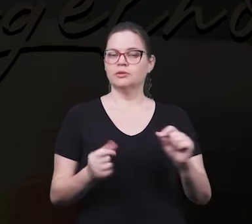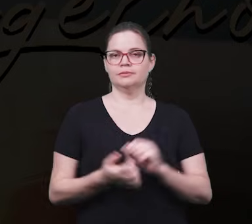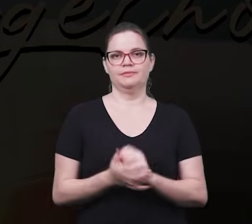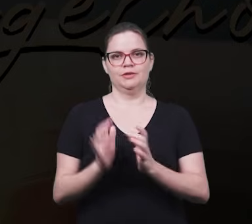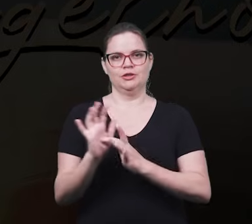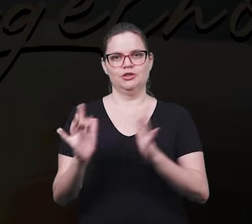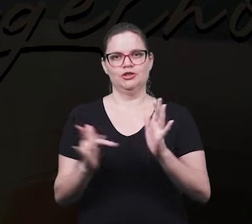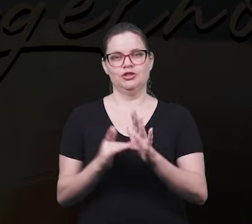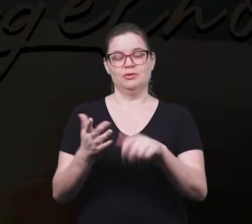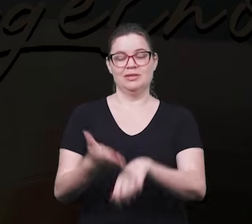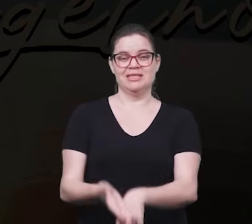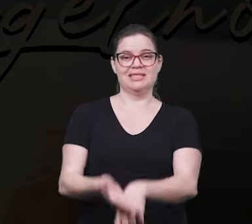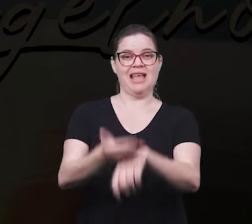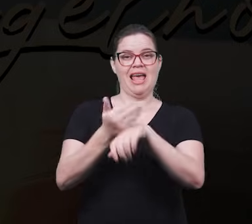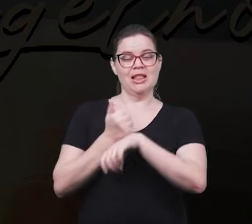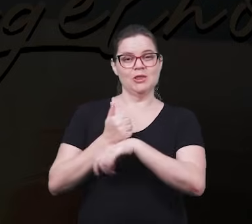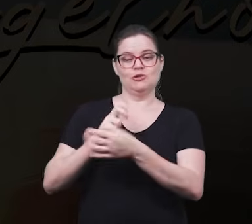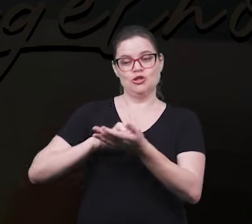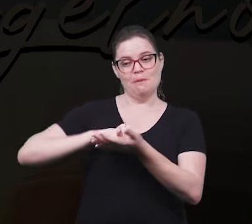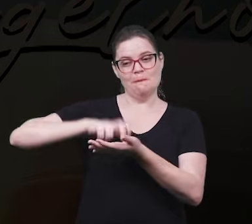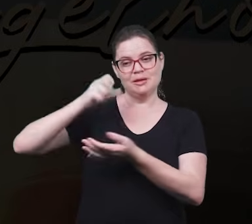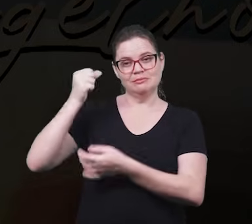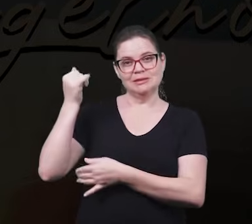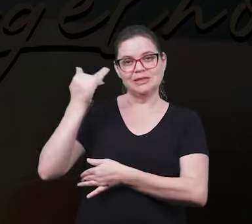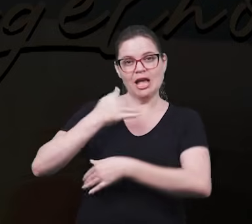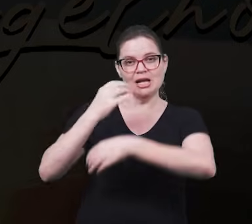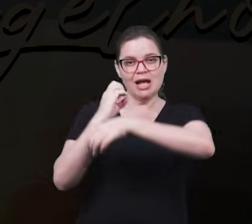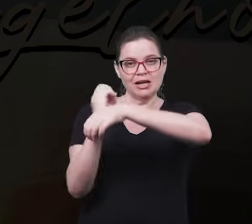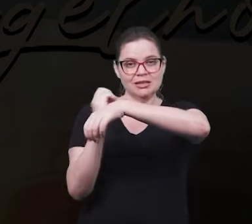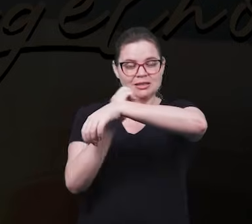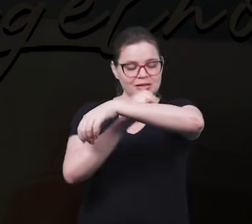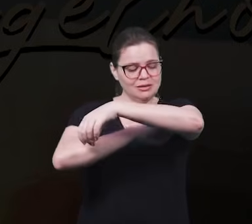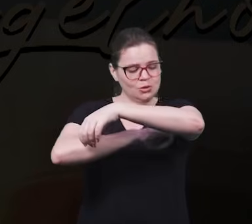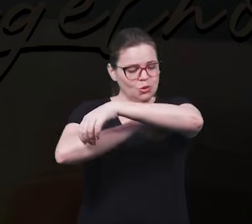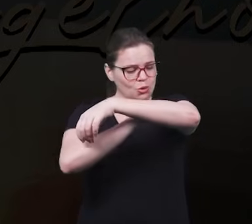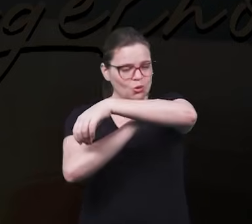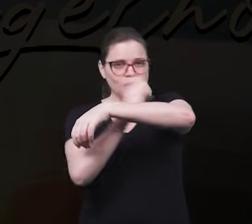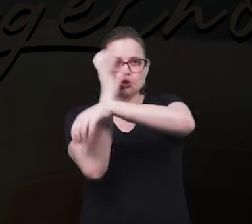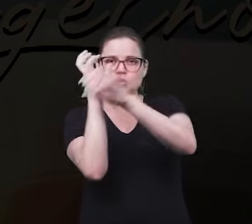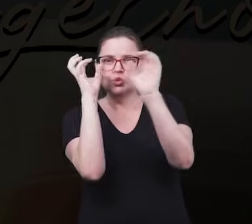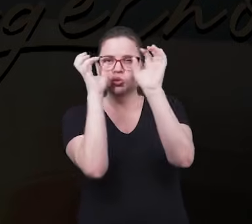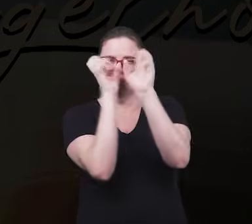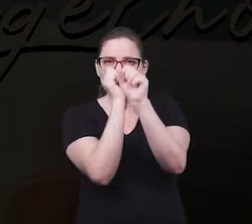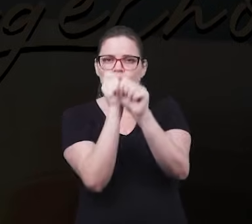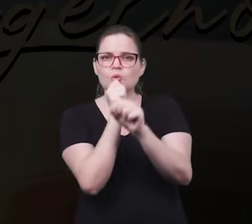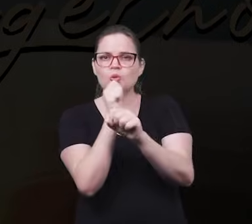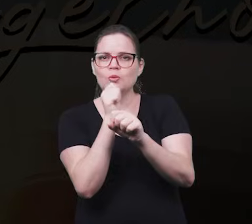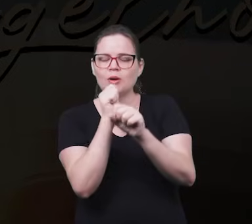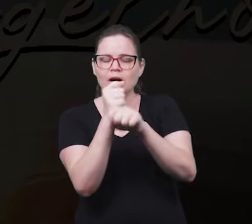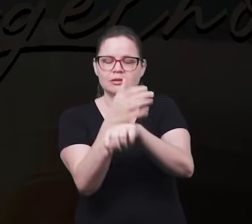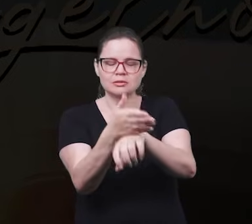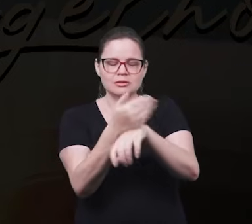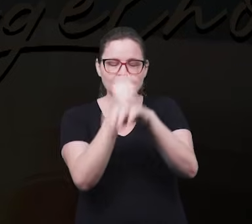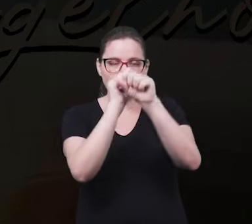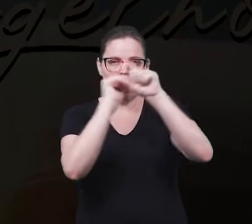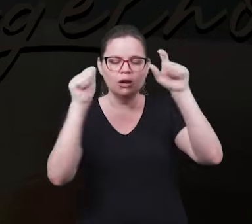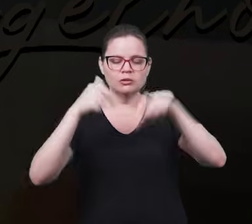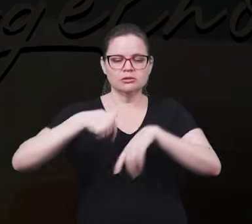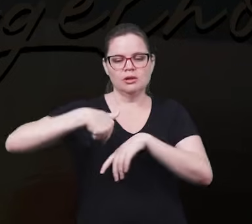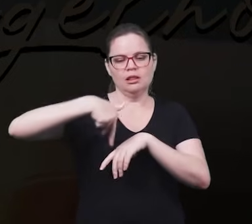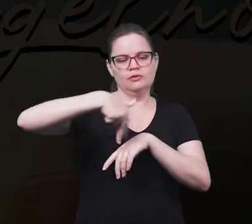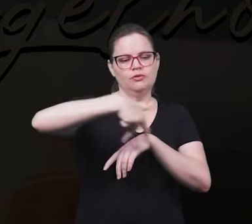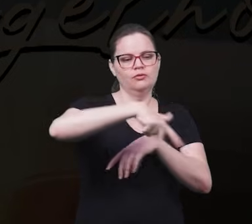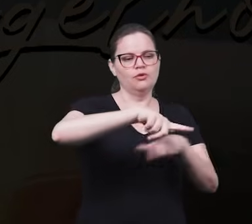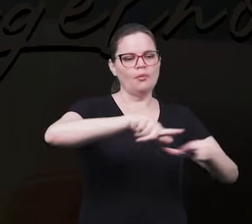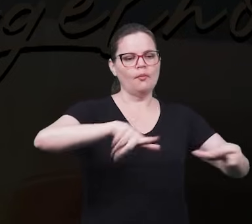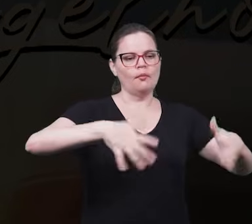que, levantando-se de manhã muito cedo, estando ainda escuro, saiu e foi para um lugar deserto e ali orava.